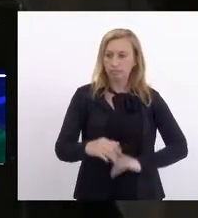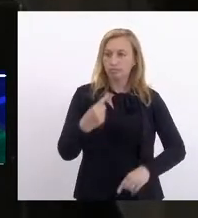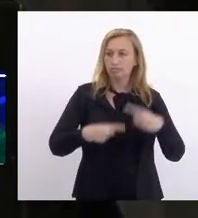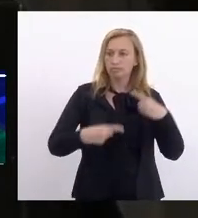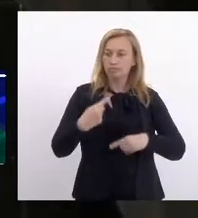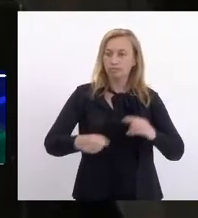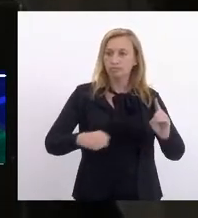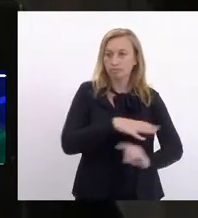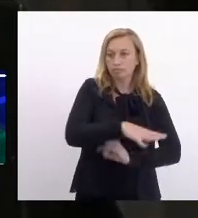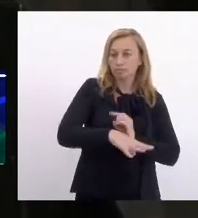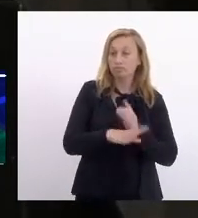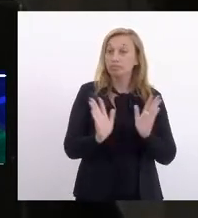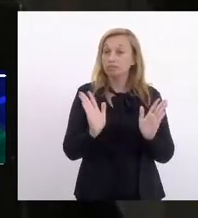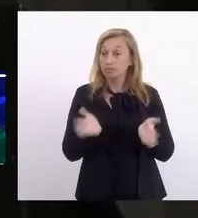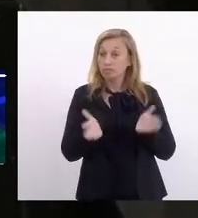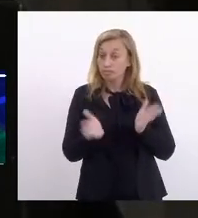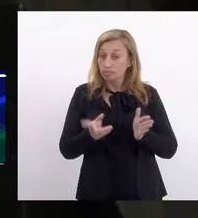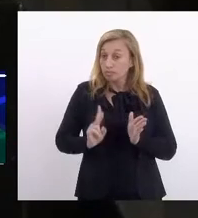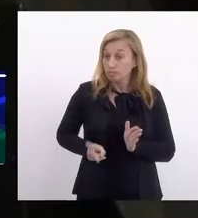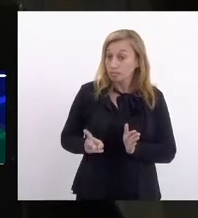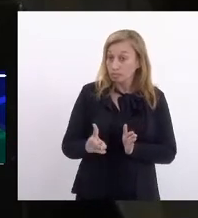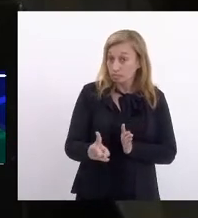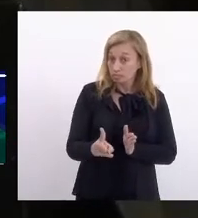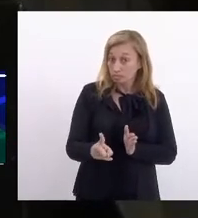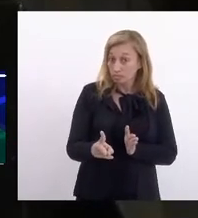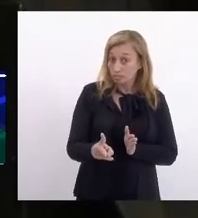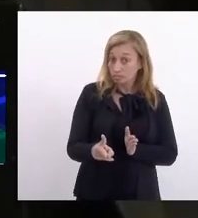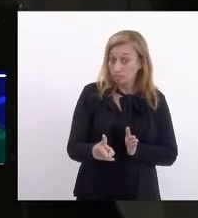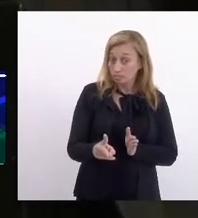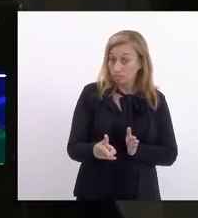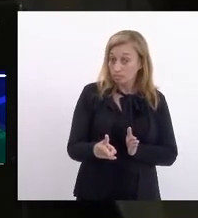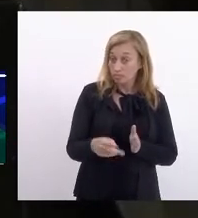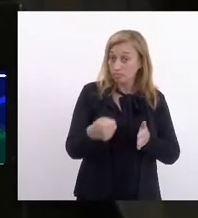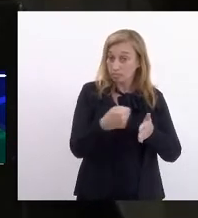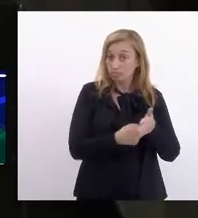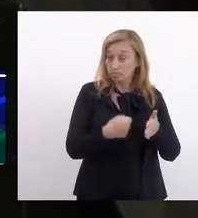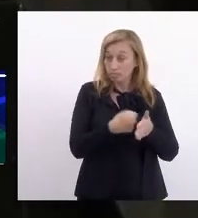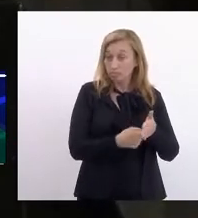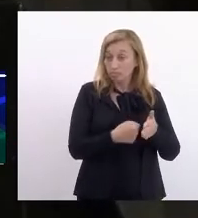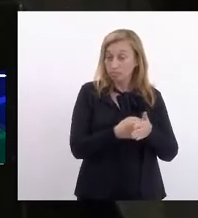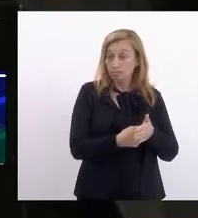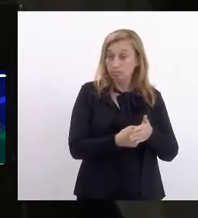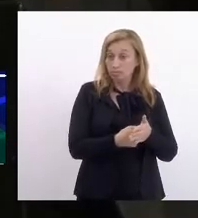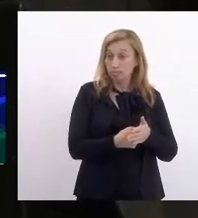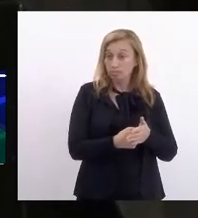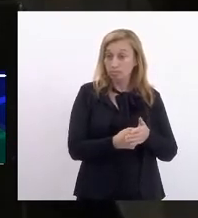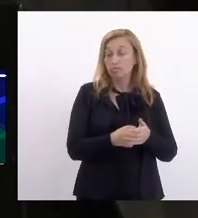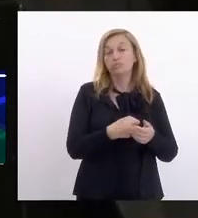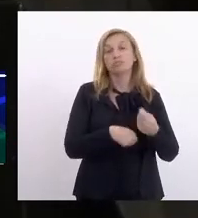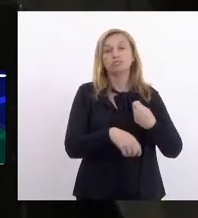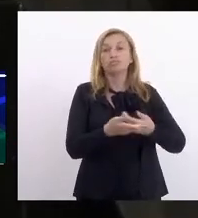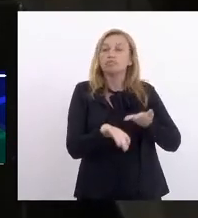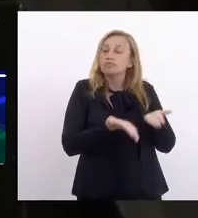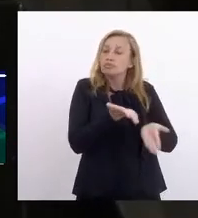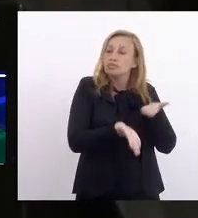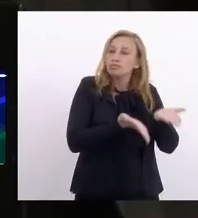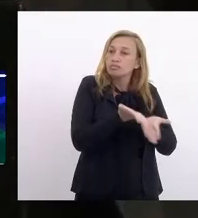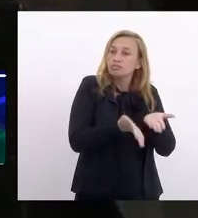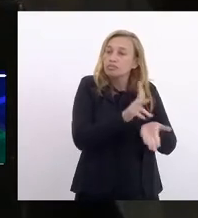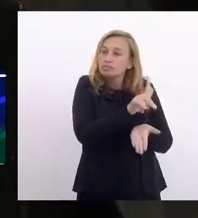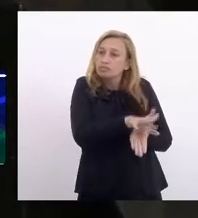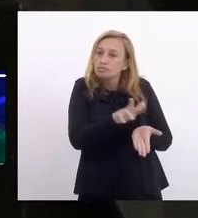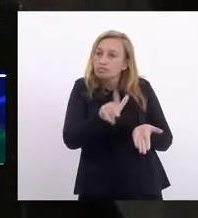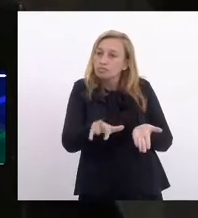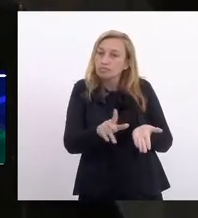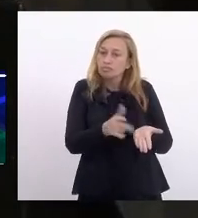sociais. Agora, para continuar a peleja das isenções fiscais, dos tratamentos tributários diferenciados,